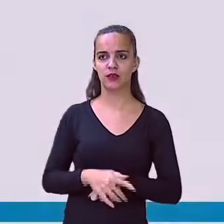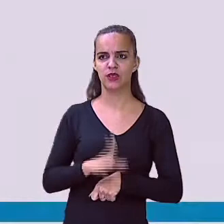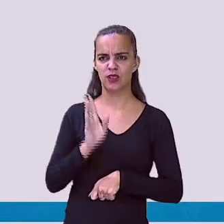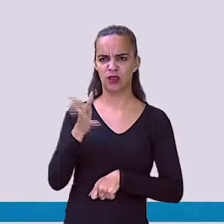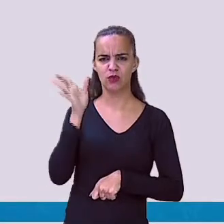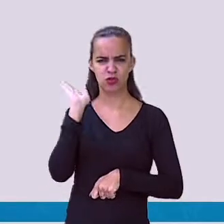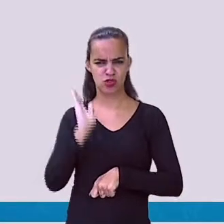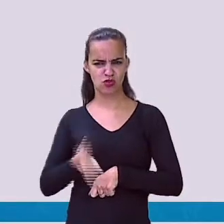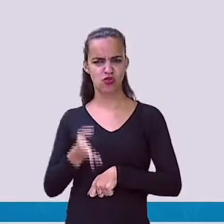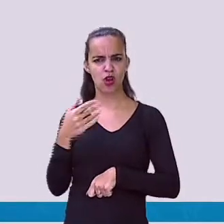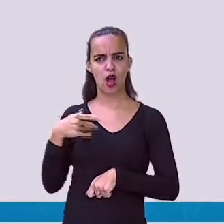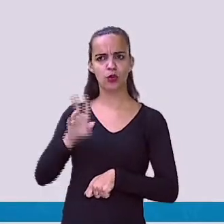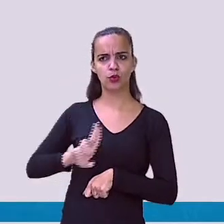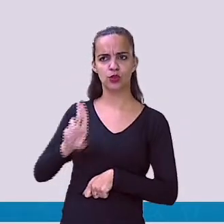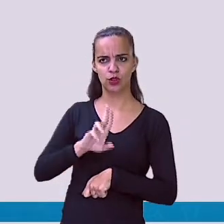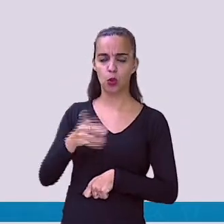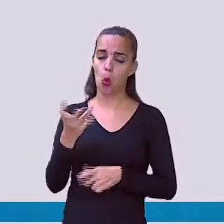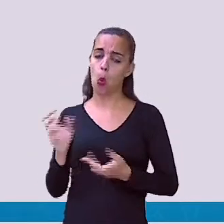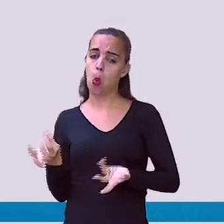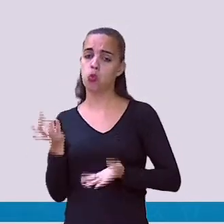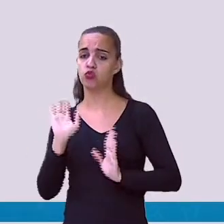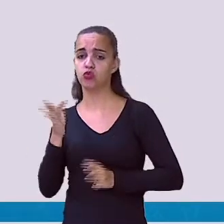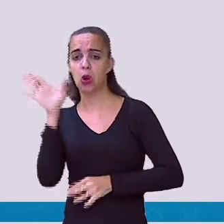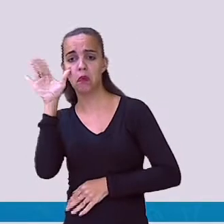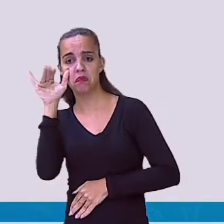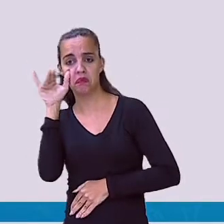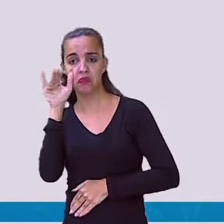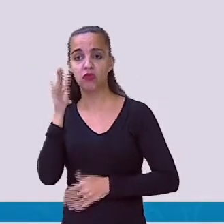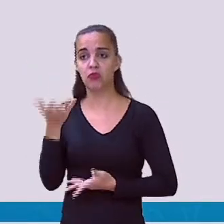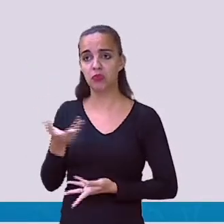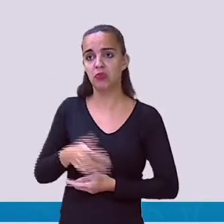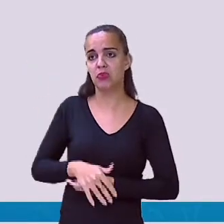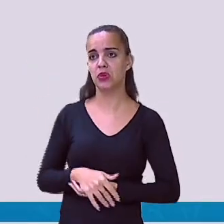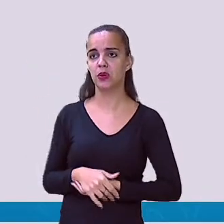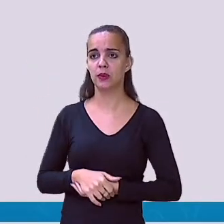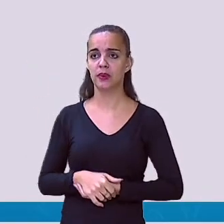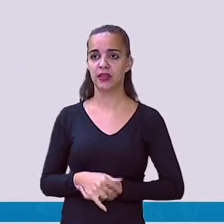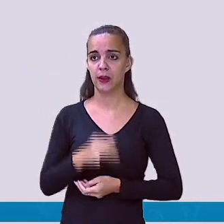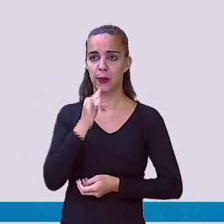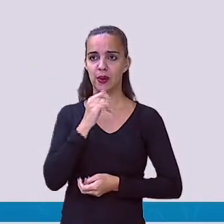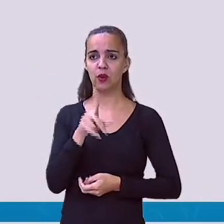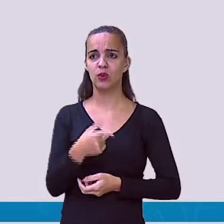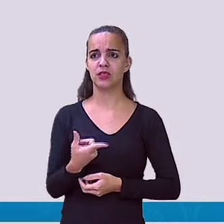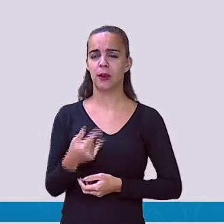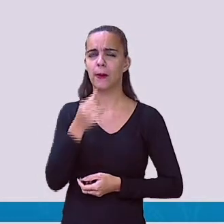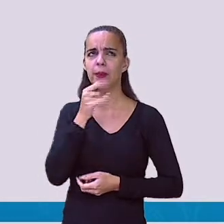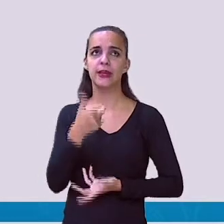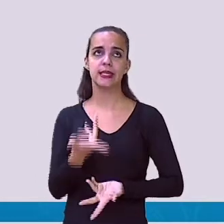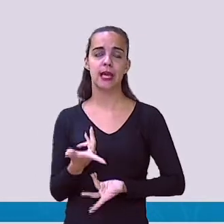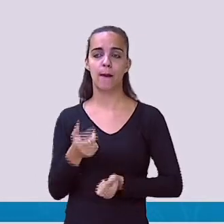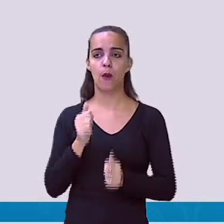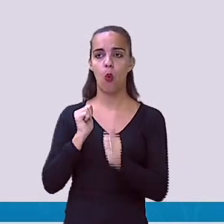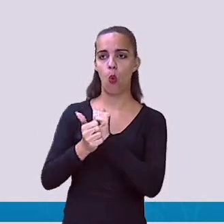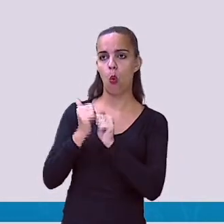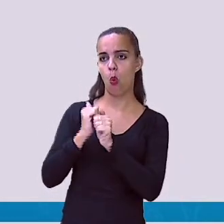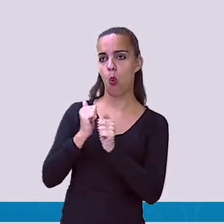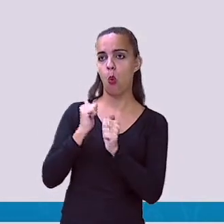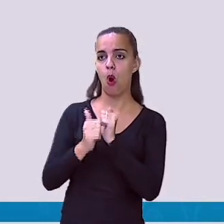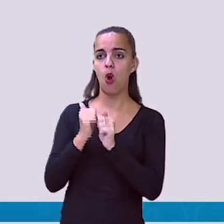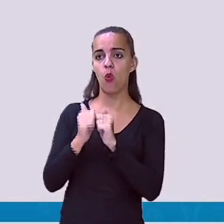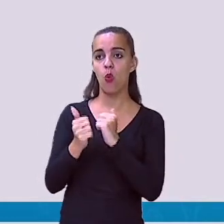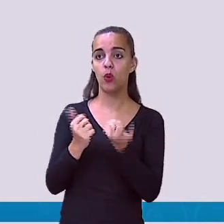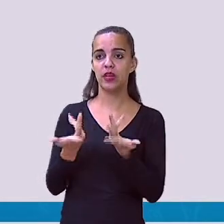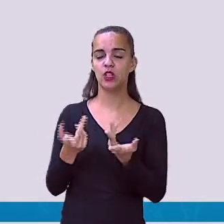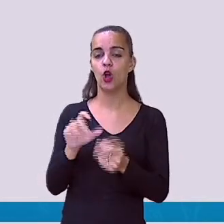até utilizou, né? Ou já viu alguém utilizando, separar o arroz da palha, separar